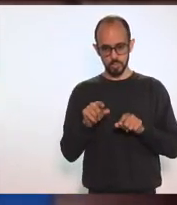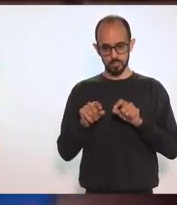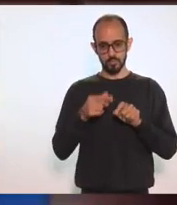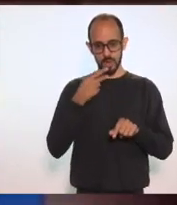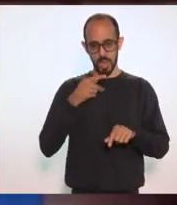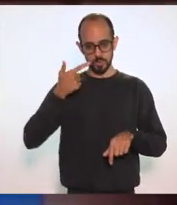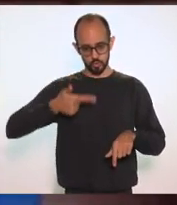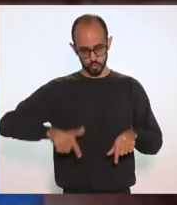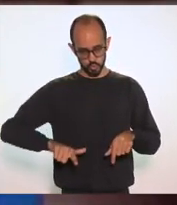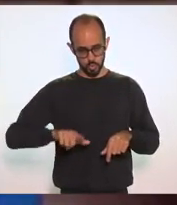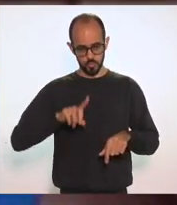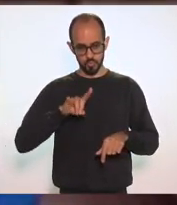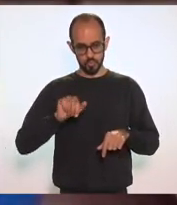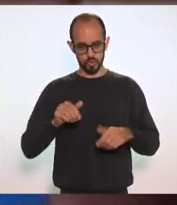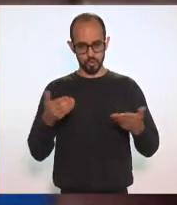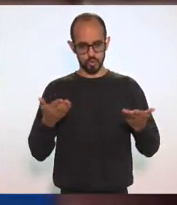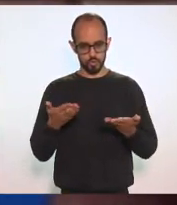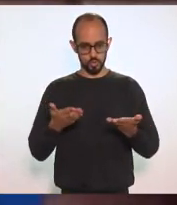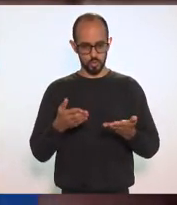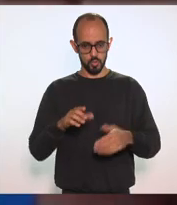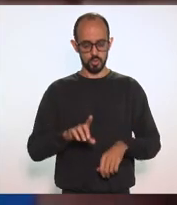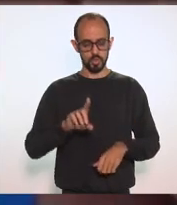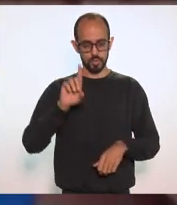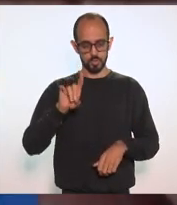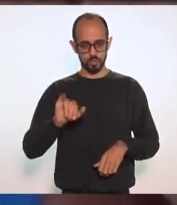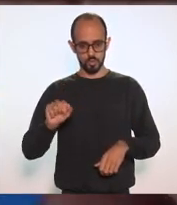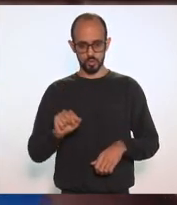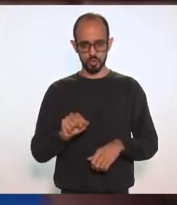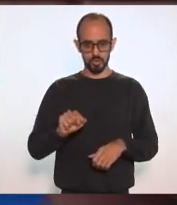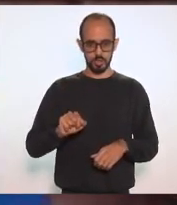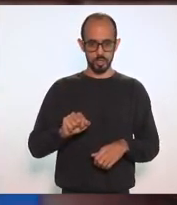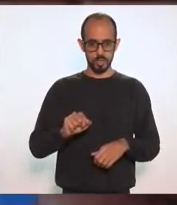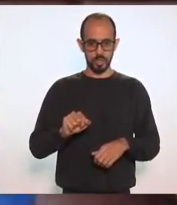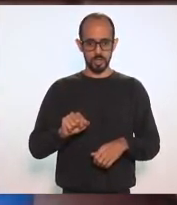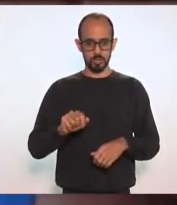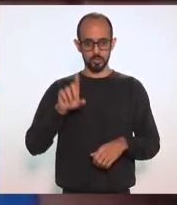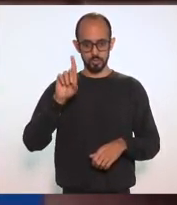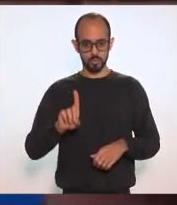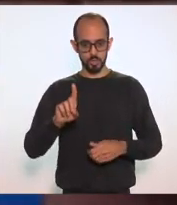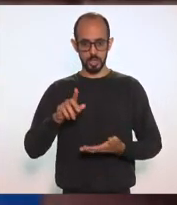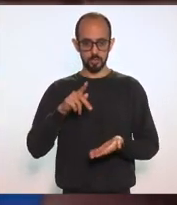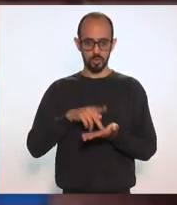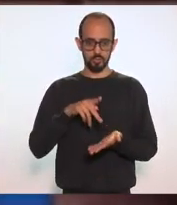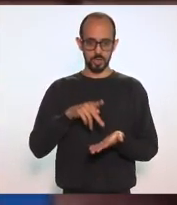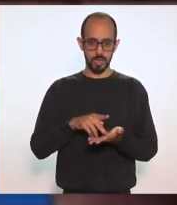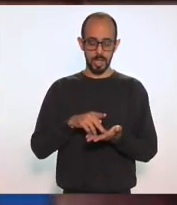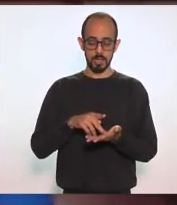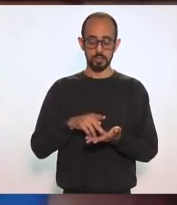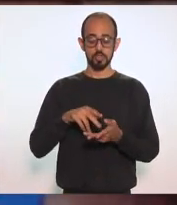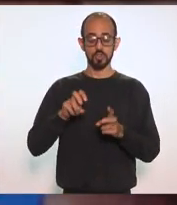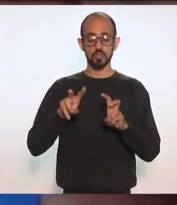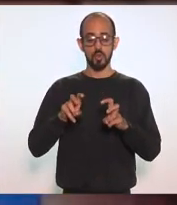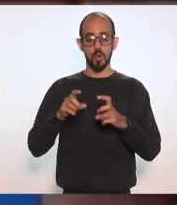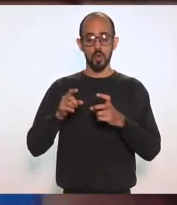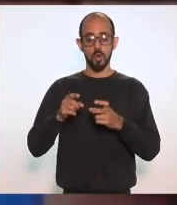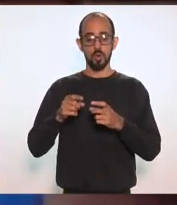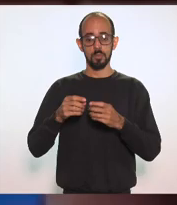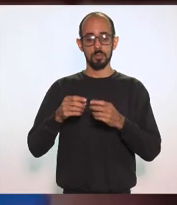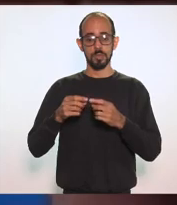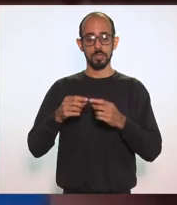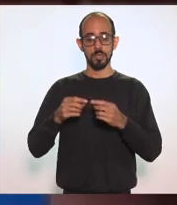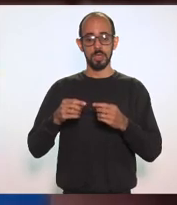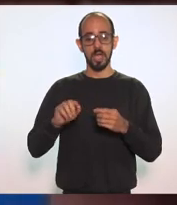o dia de hoje, Dia Internacional do Direito à Verdade em relação às violações graves dos direitos humanos. Já foi